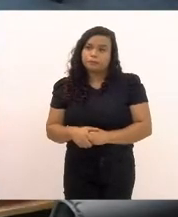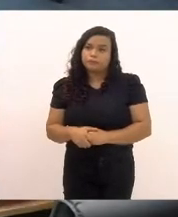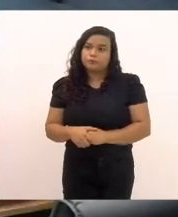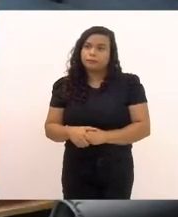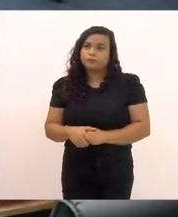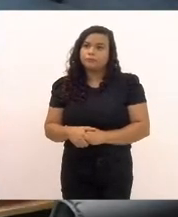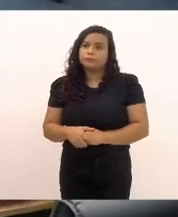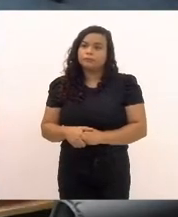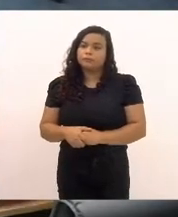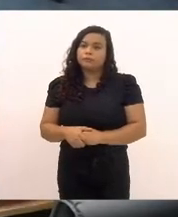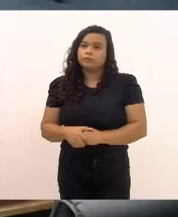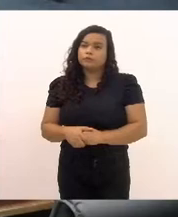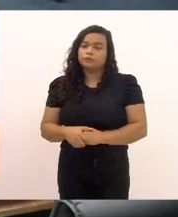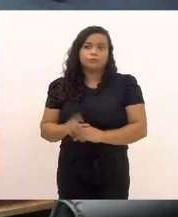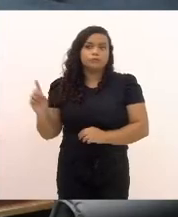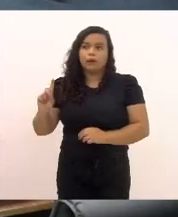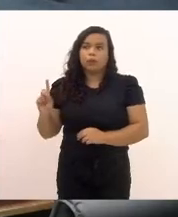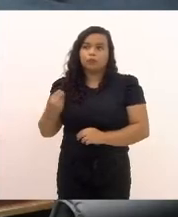Não.